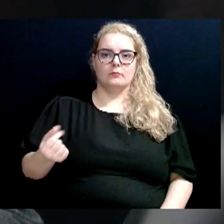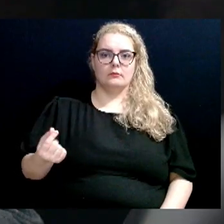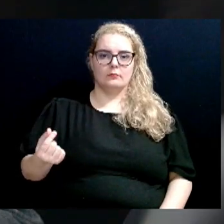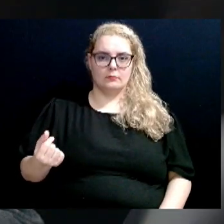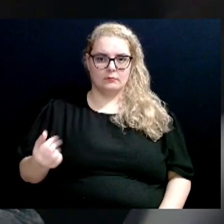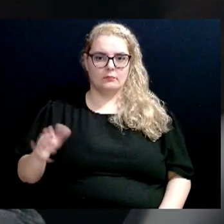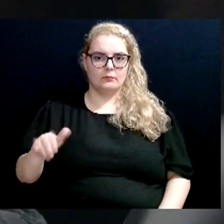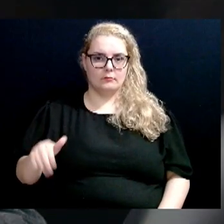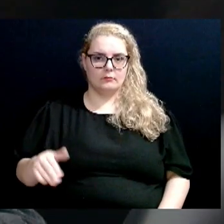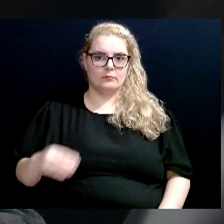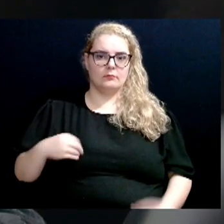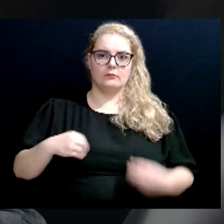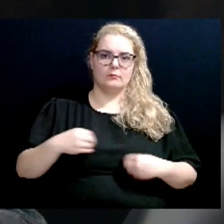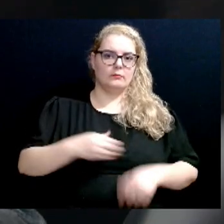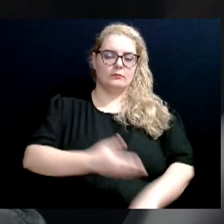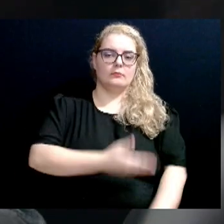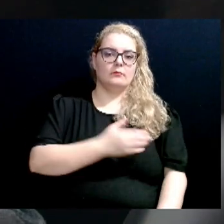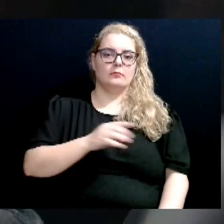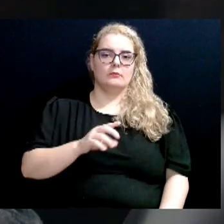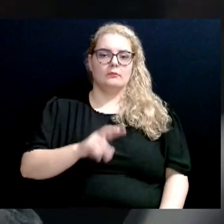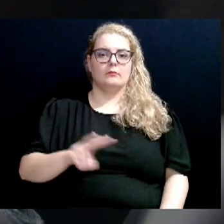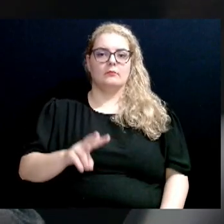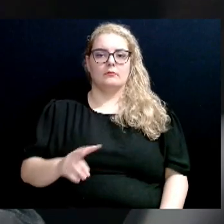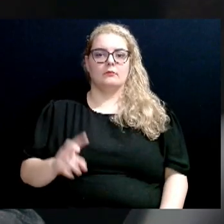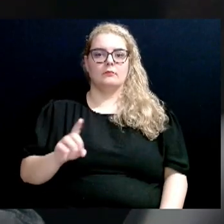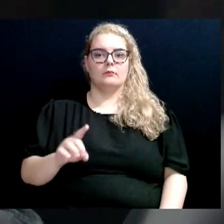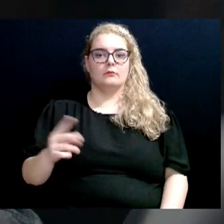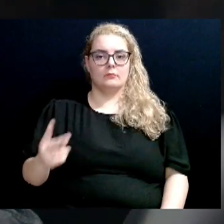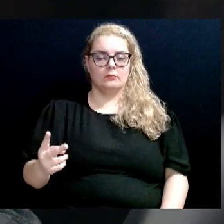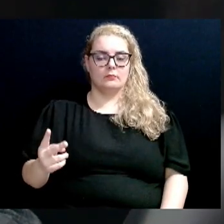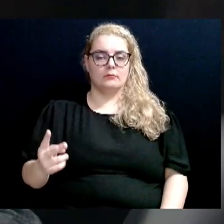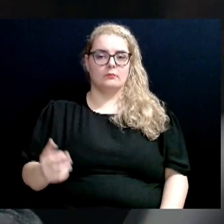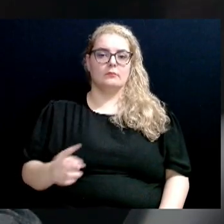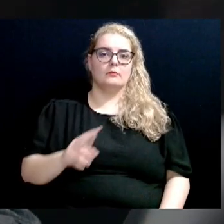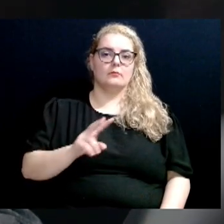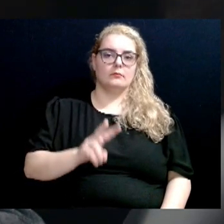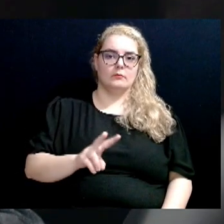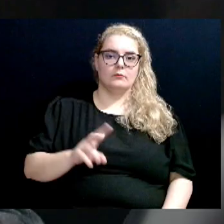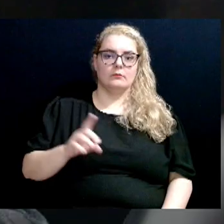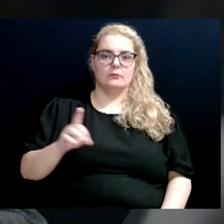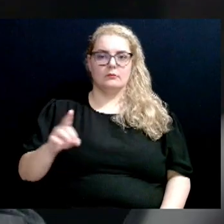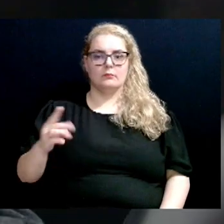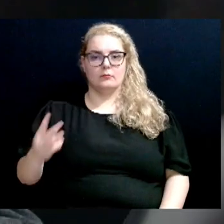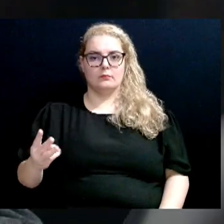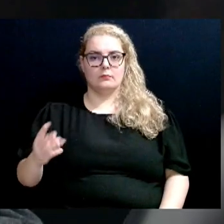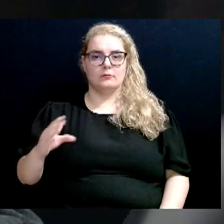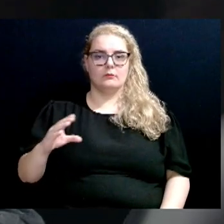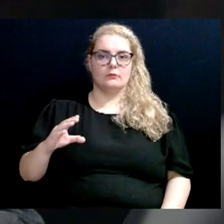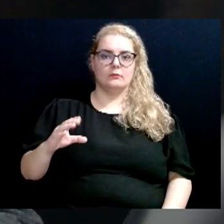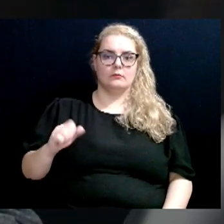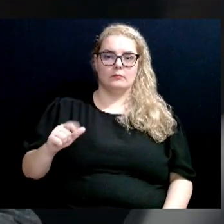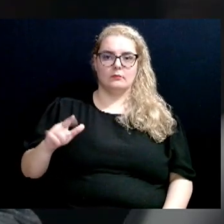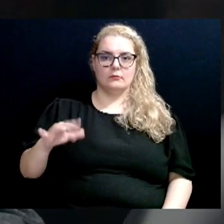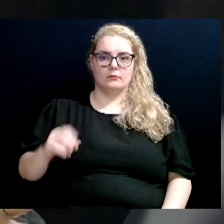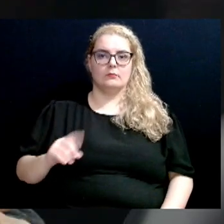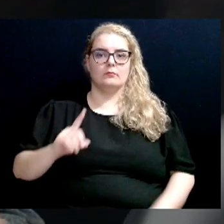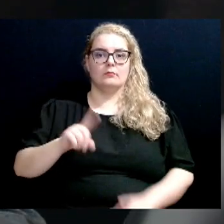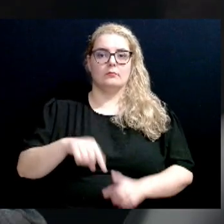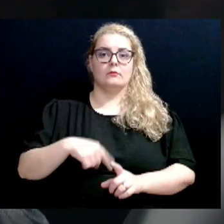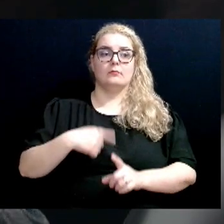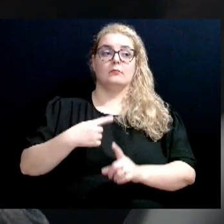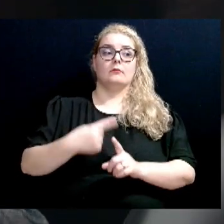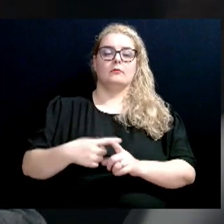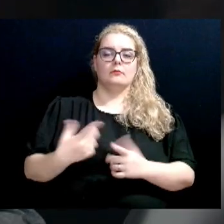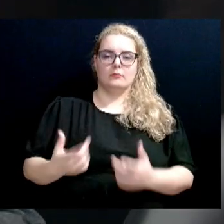é vitamina D, é a vitamina D2. A vitamina D é o D3, é o colicalciferol, que é a vitamina D ativa. Então, assim, tem